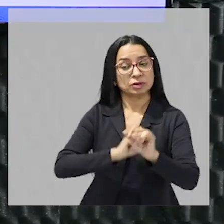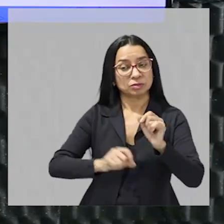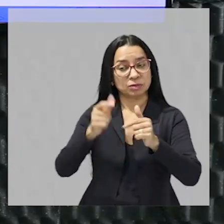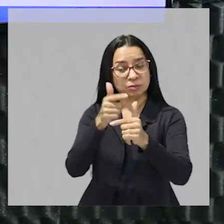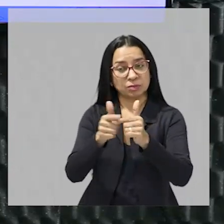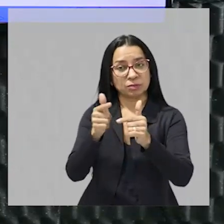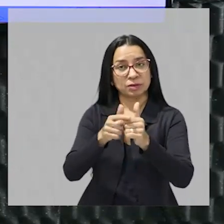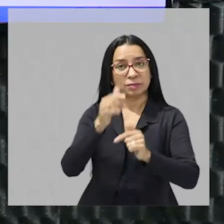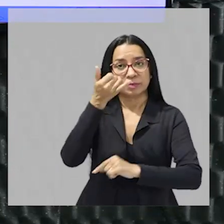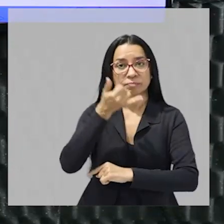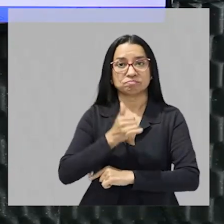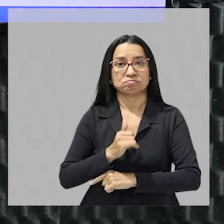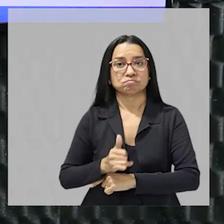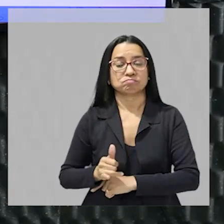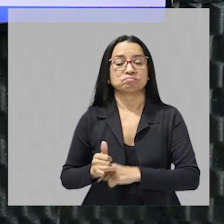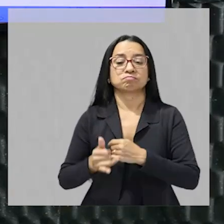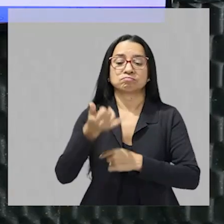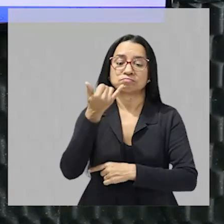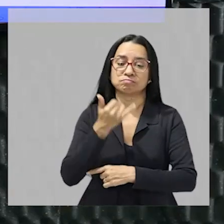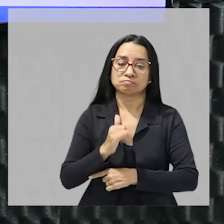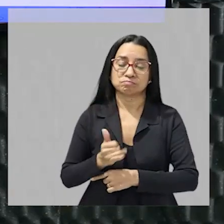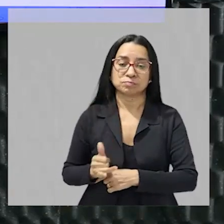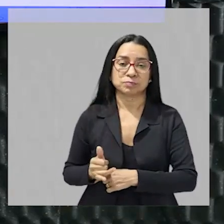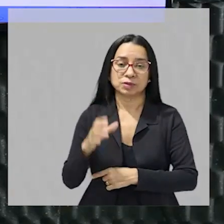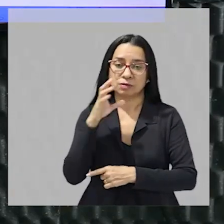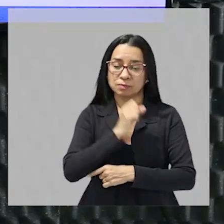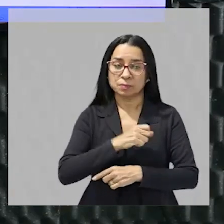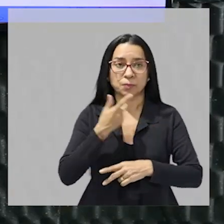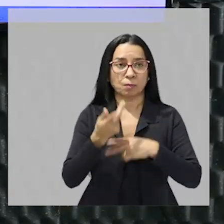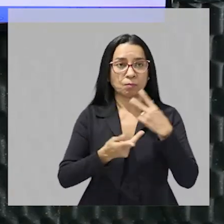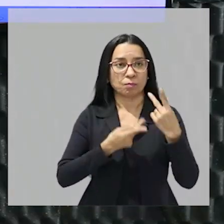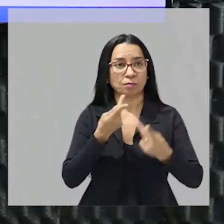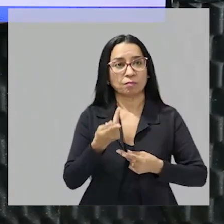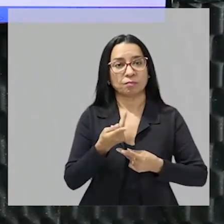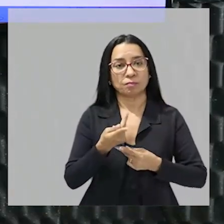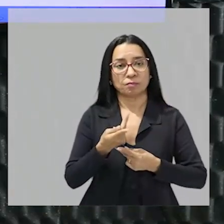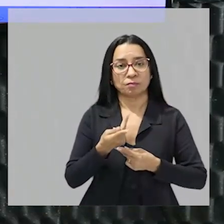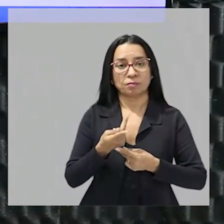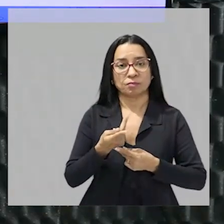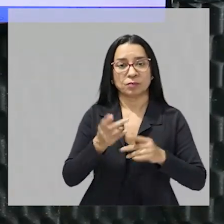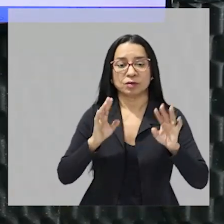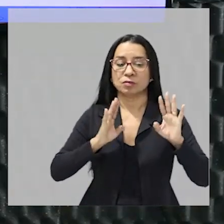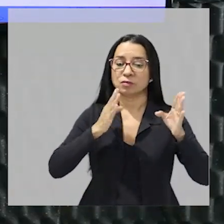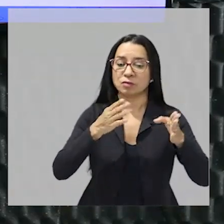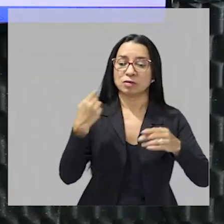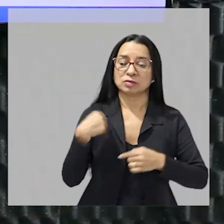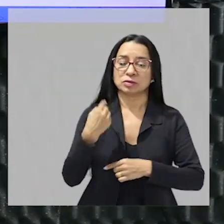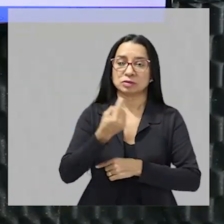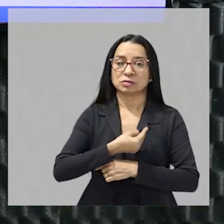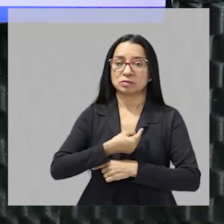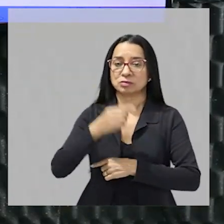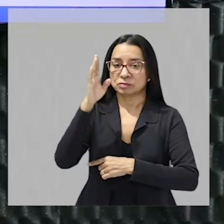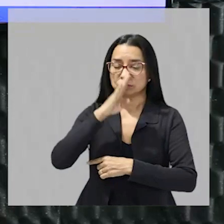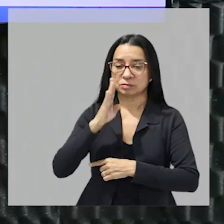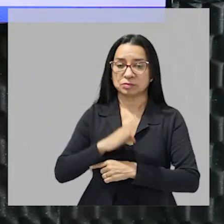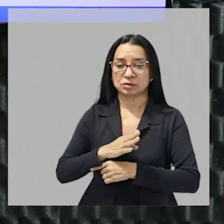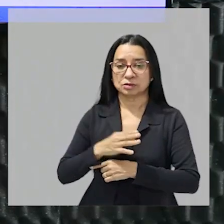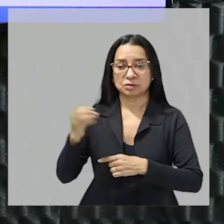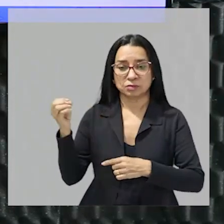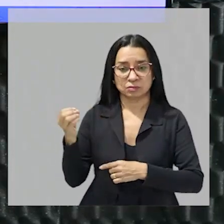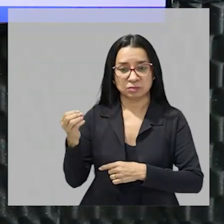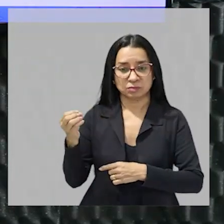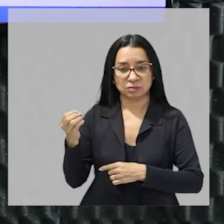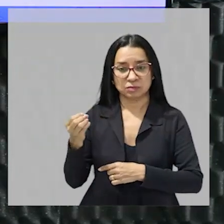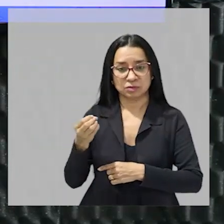crise energética, né? Rapidamente falando e situando a nossa realidade, o Brasil, né, recentemente viveu